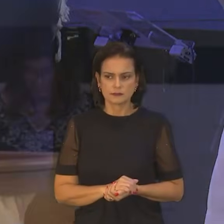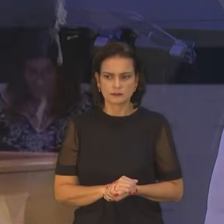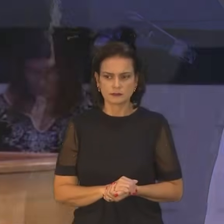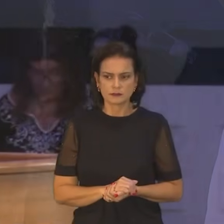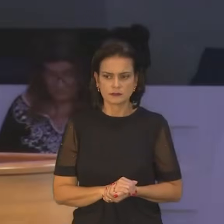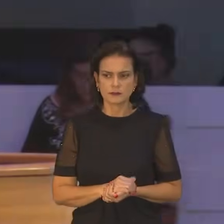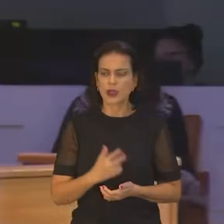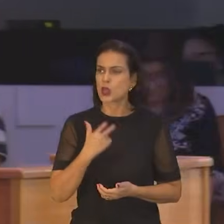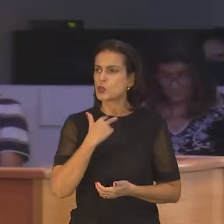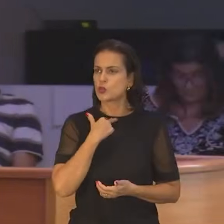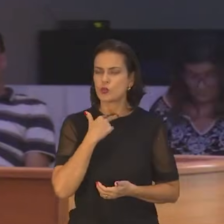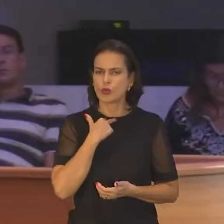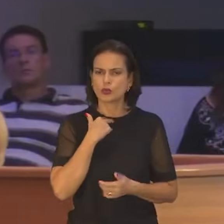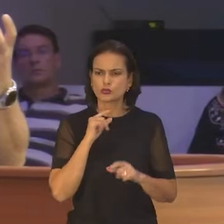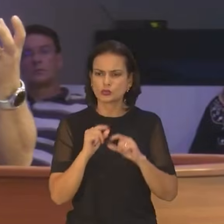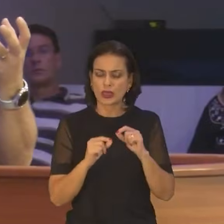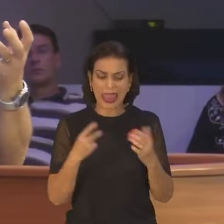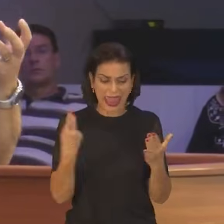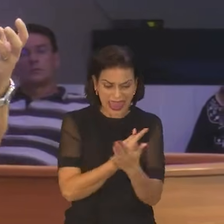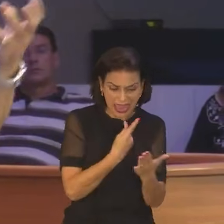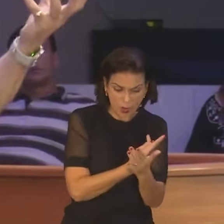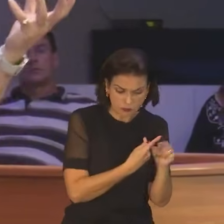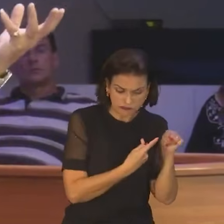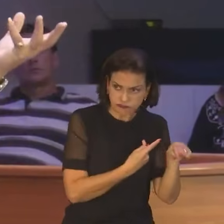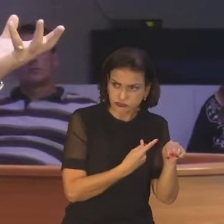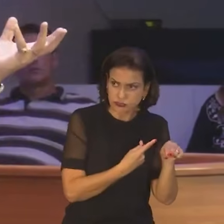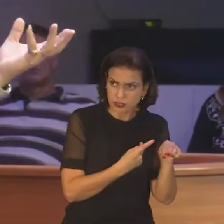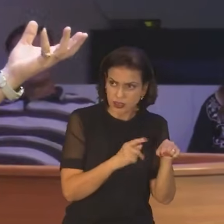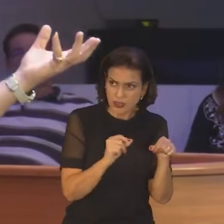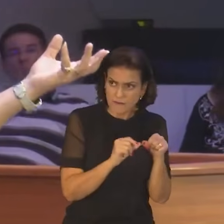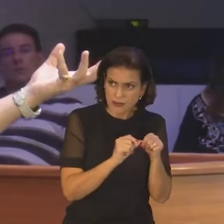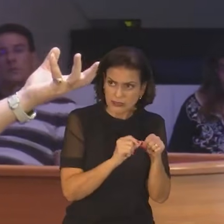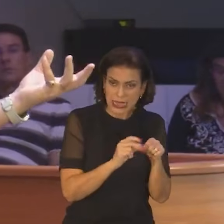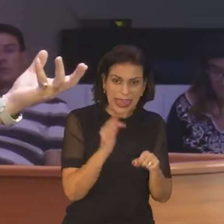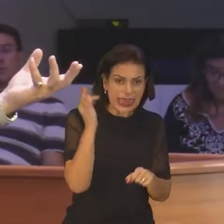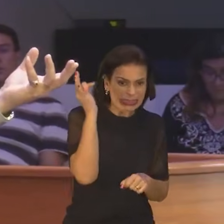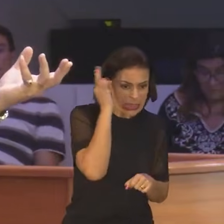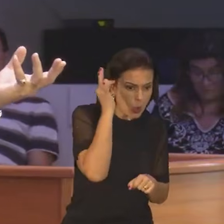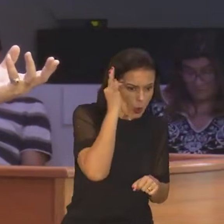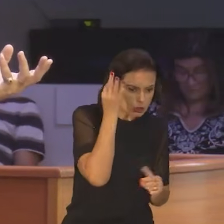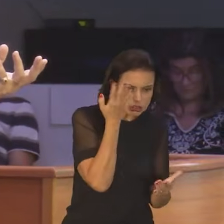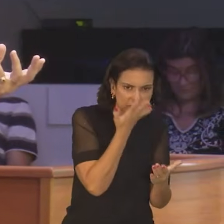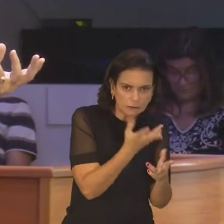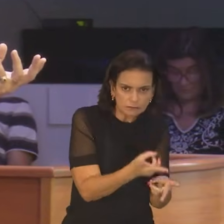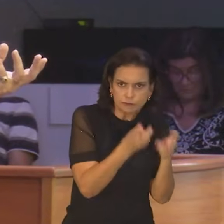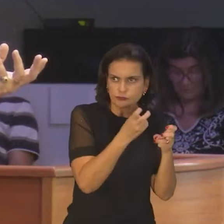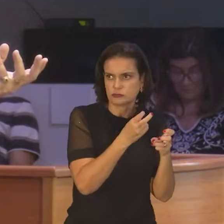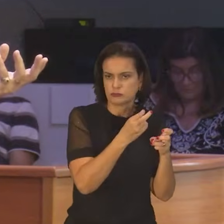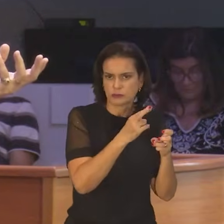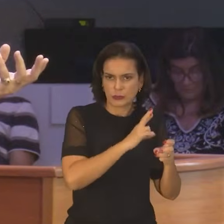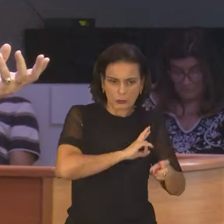Não podemos pegar um erro e fazer dele uma teologia.